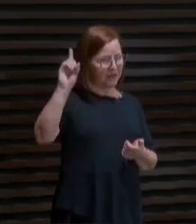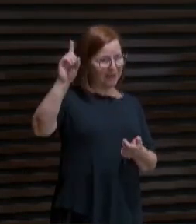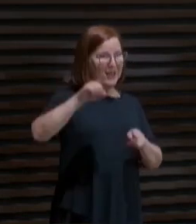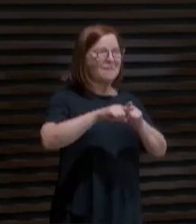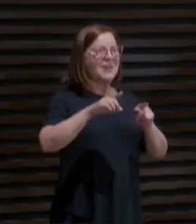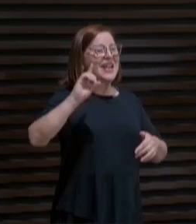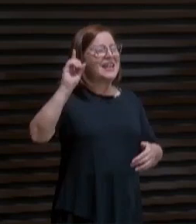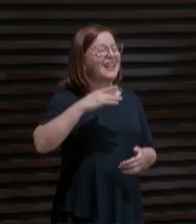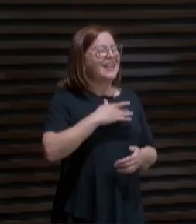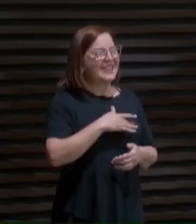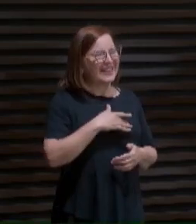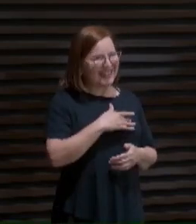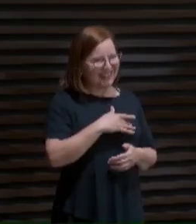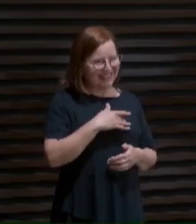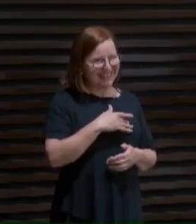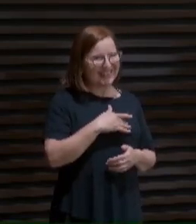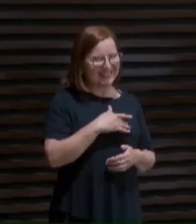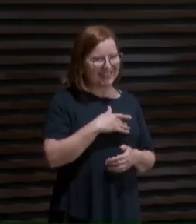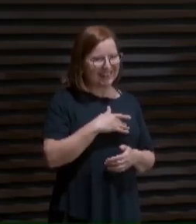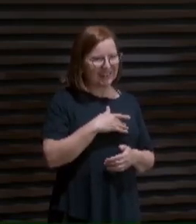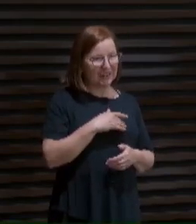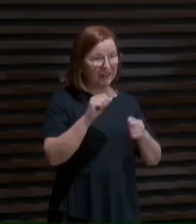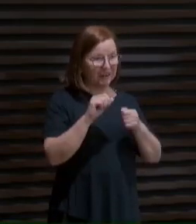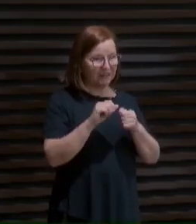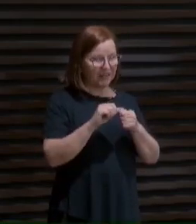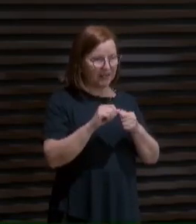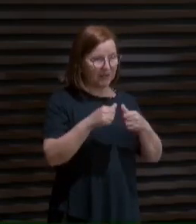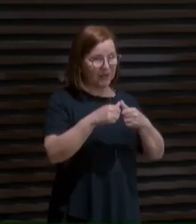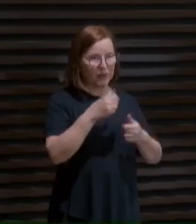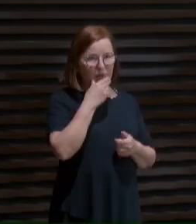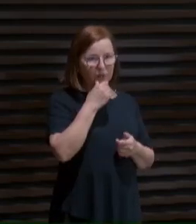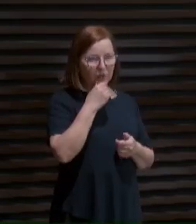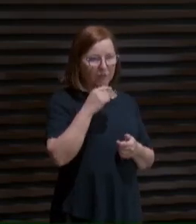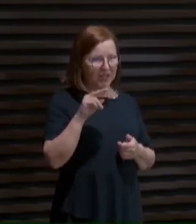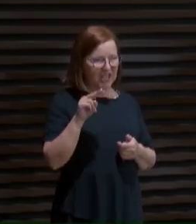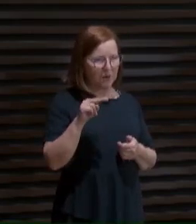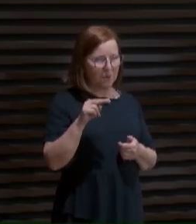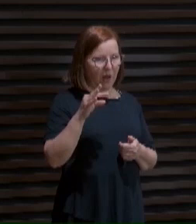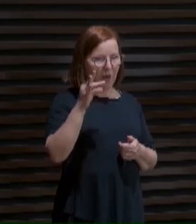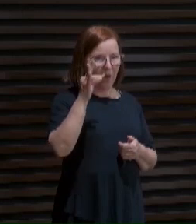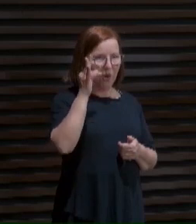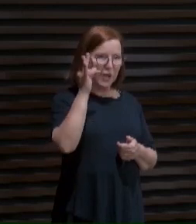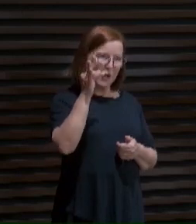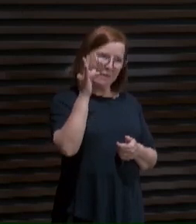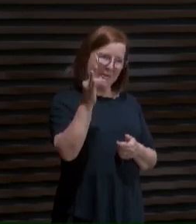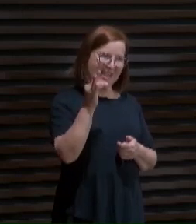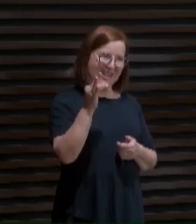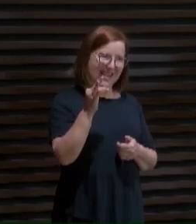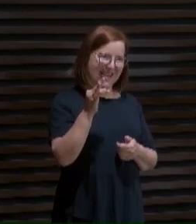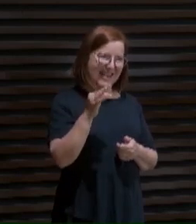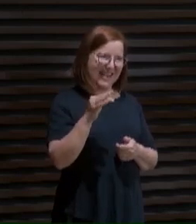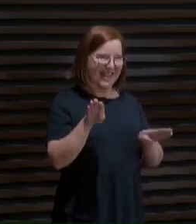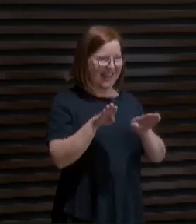é misericordioso, que fez com Gideão o que ele fez com Tomé, e que faz conosco,